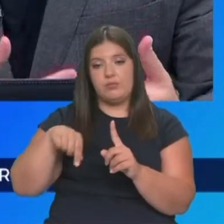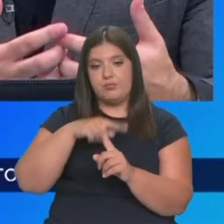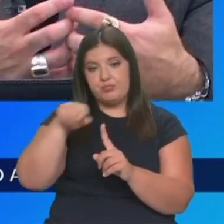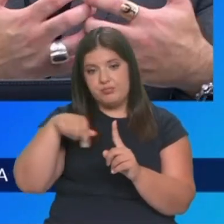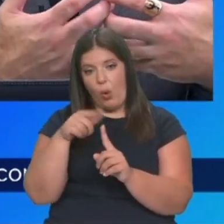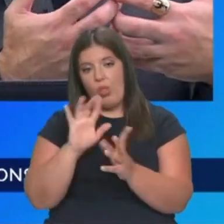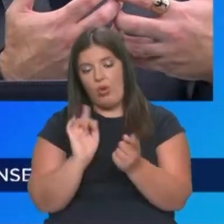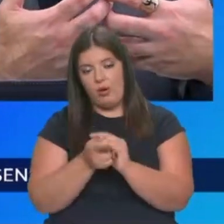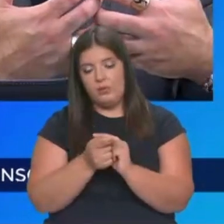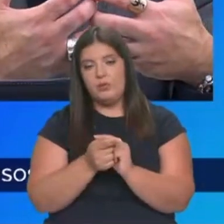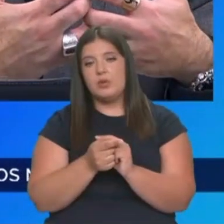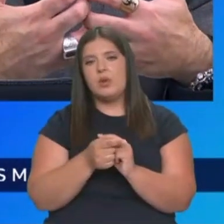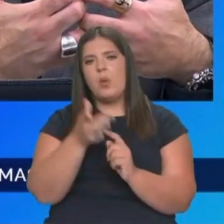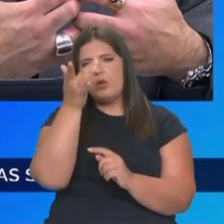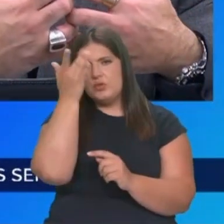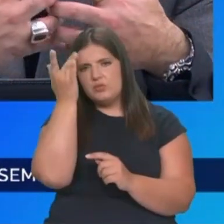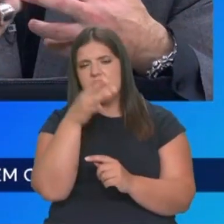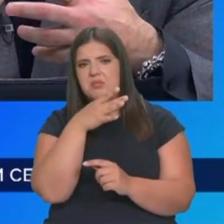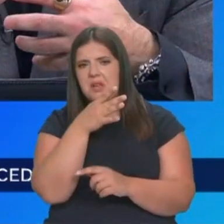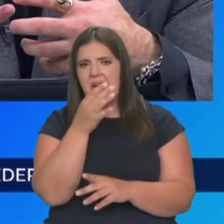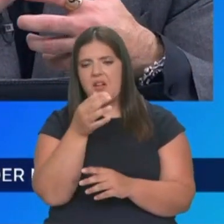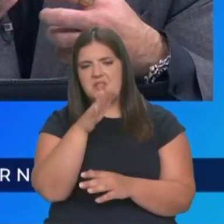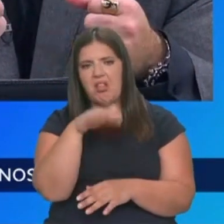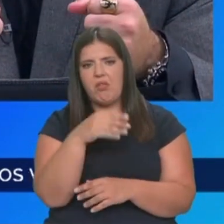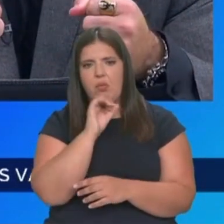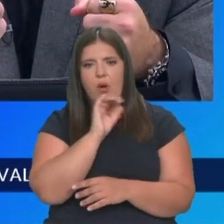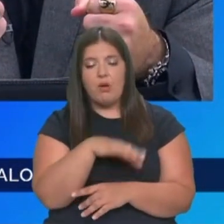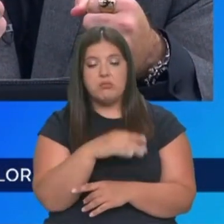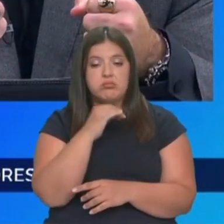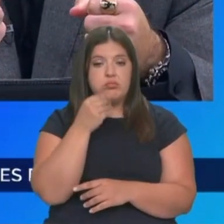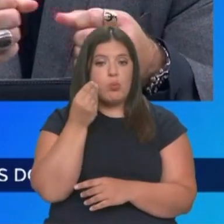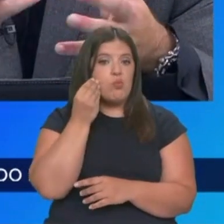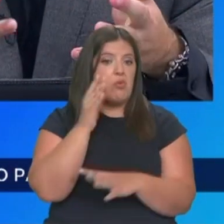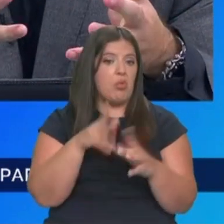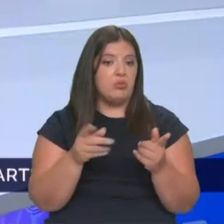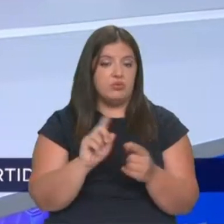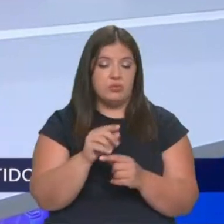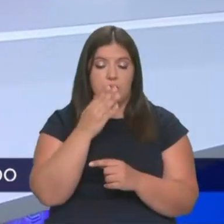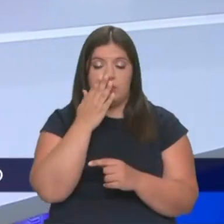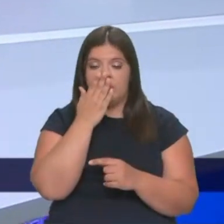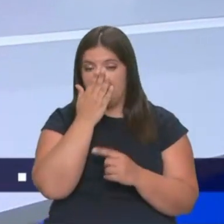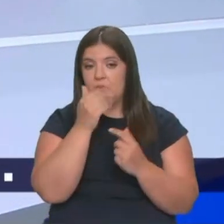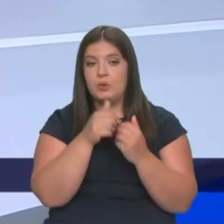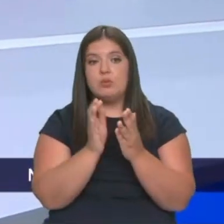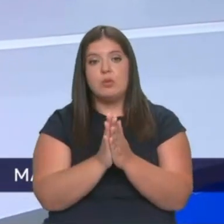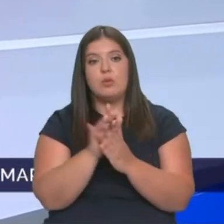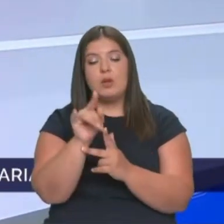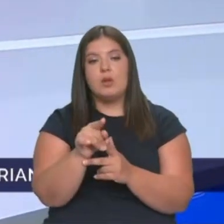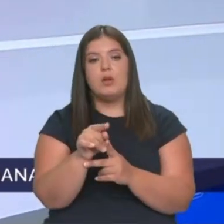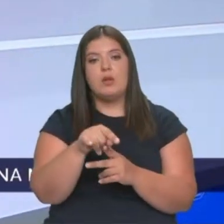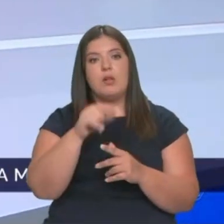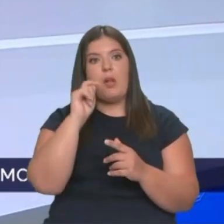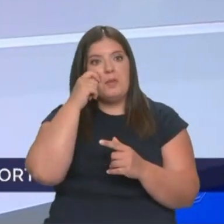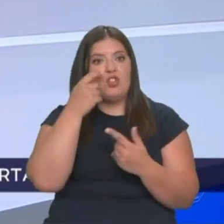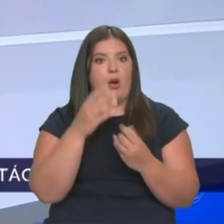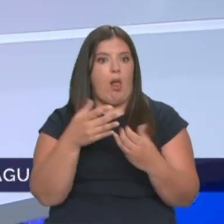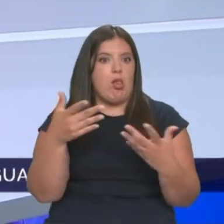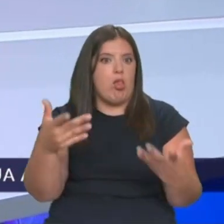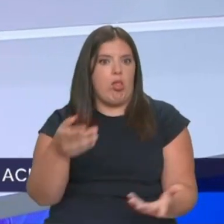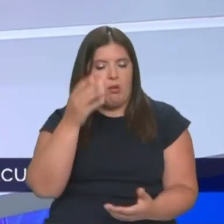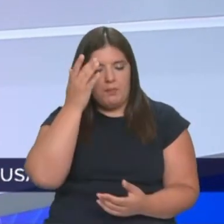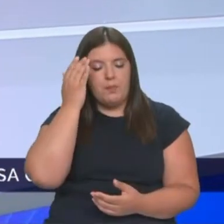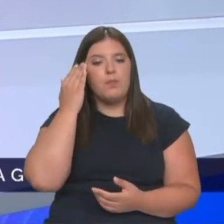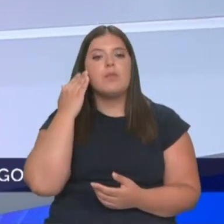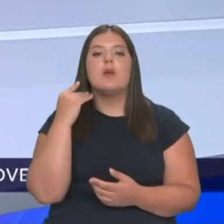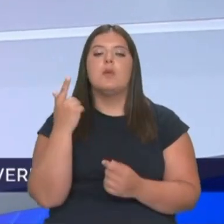muito fáceis de explicar cientificamente como é que isto aconteceu. Portanto, todo ele é um grande, grande mistério. Mas calma que